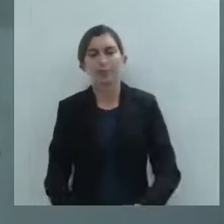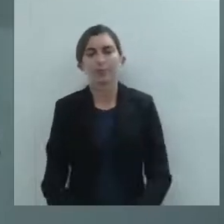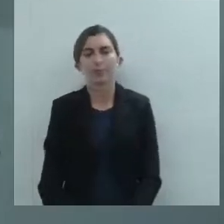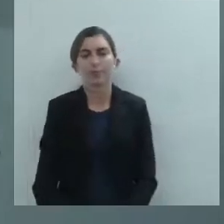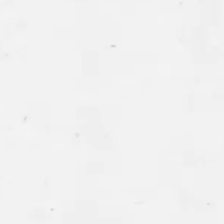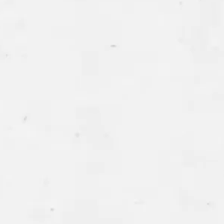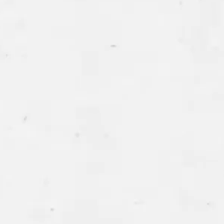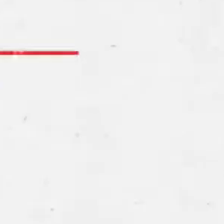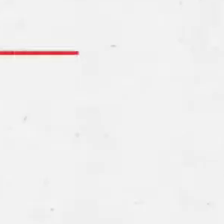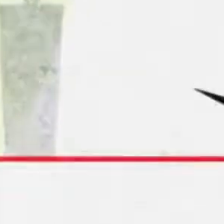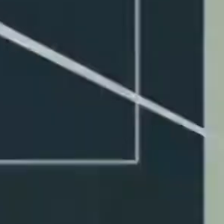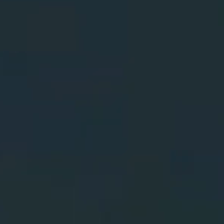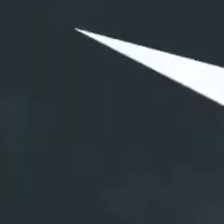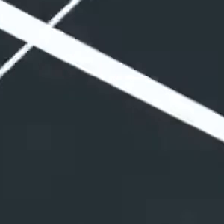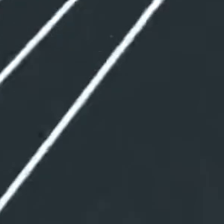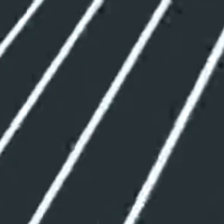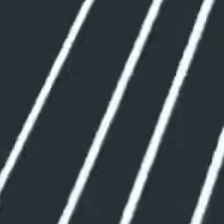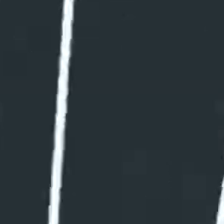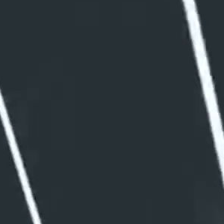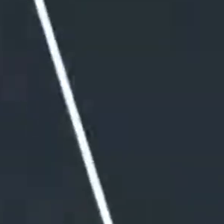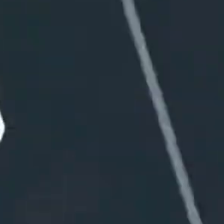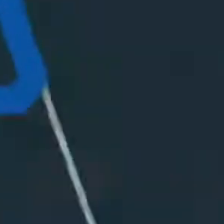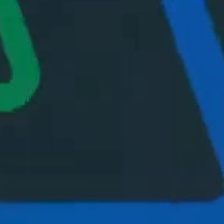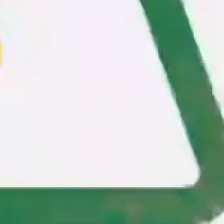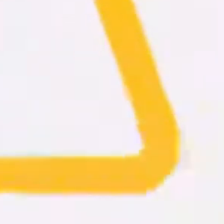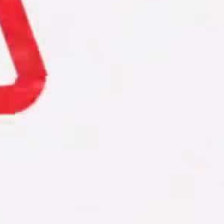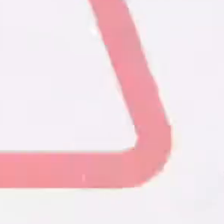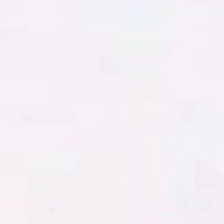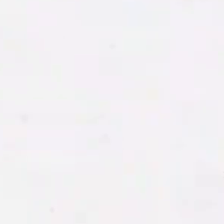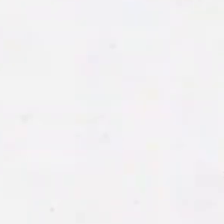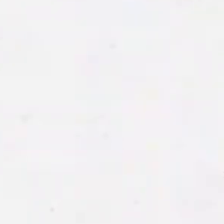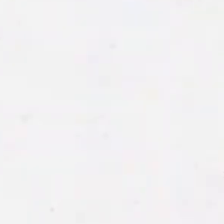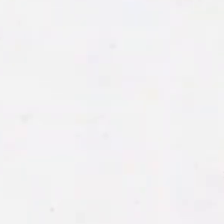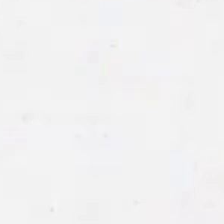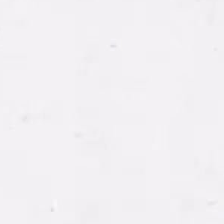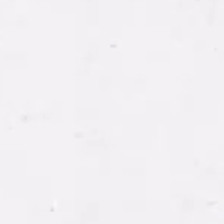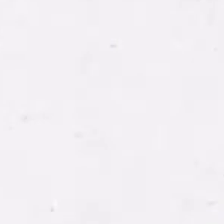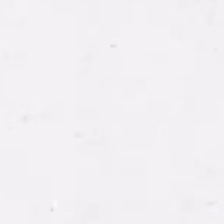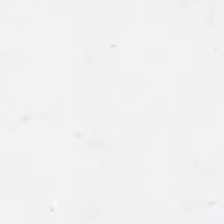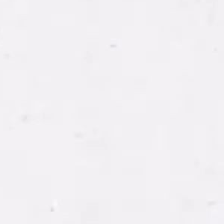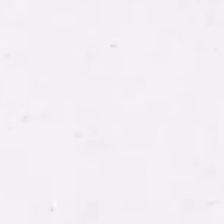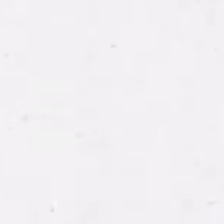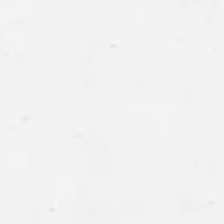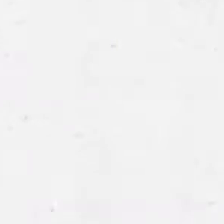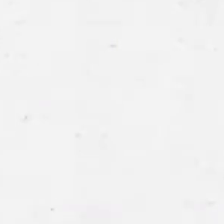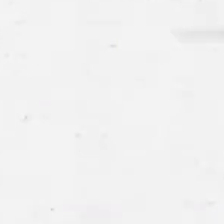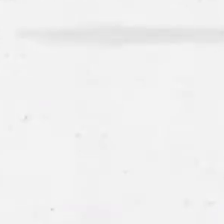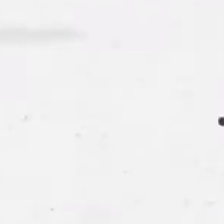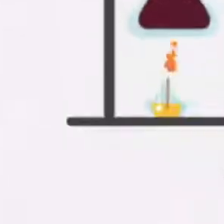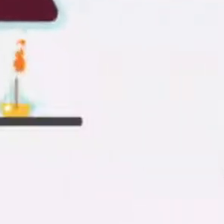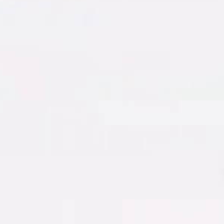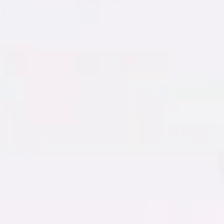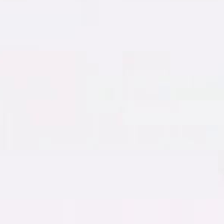breve E aí E aí